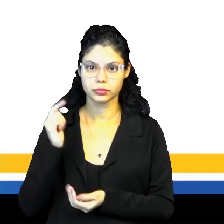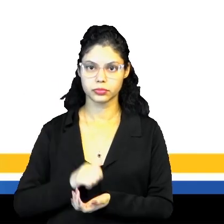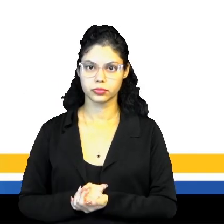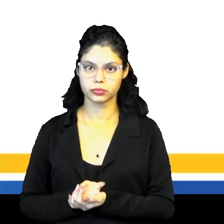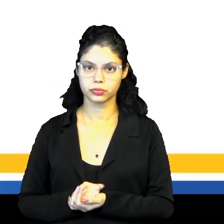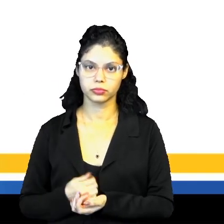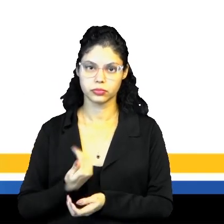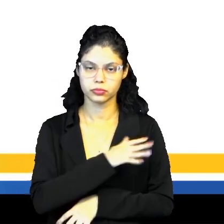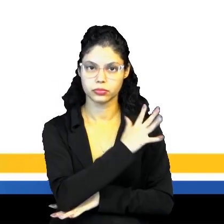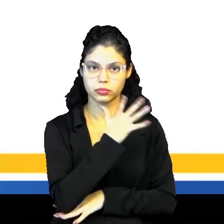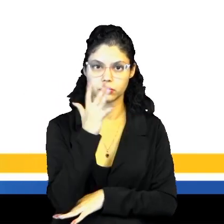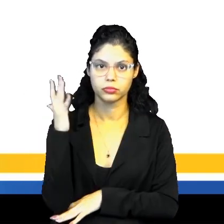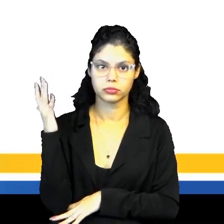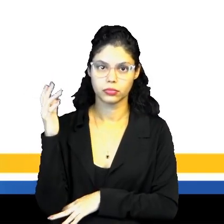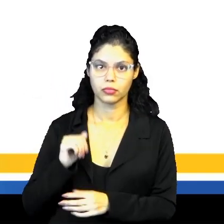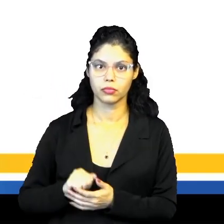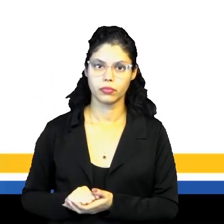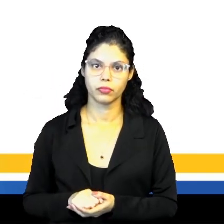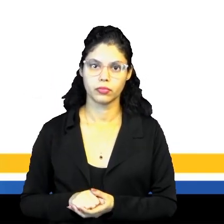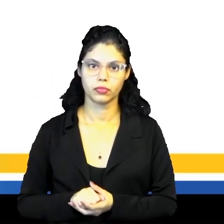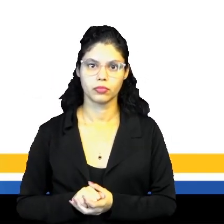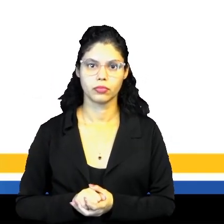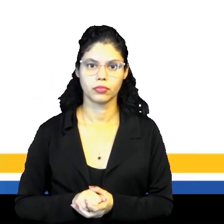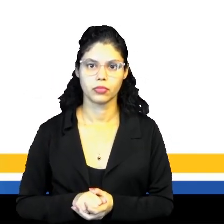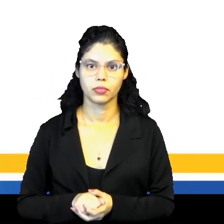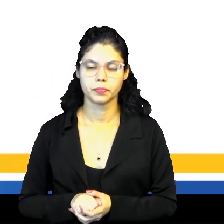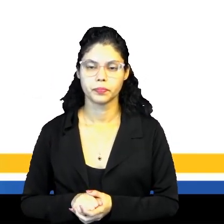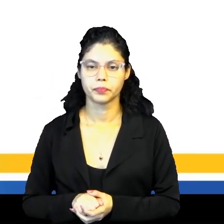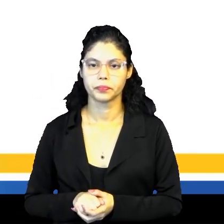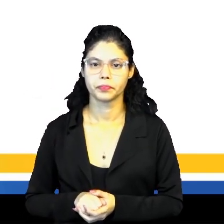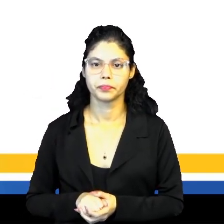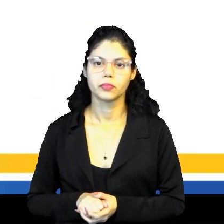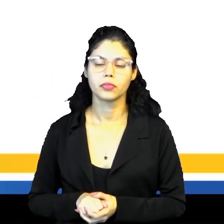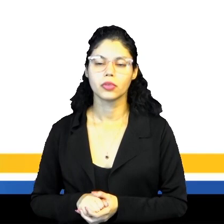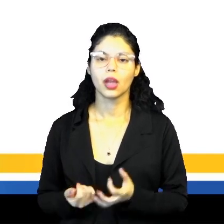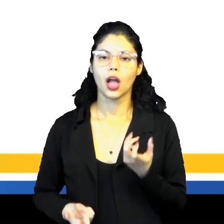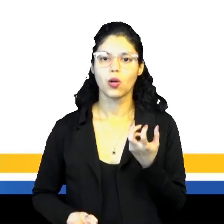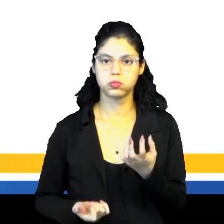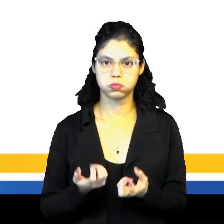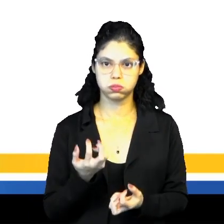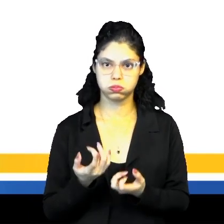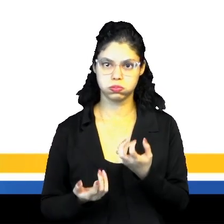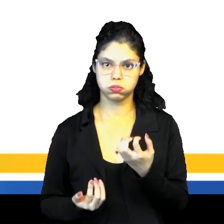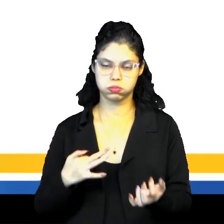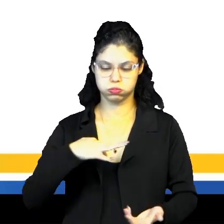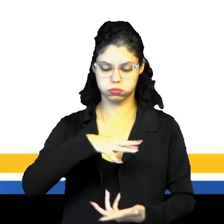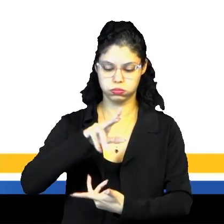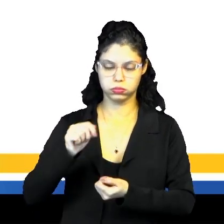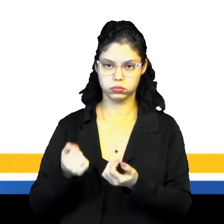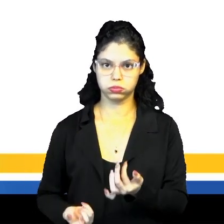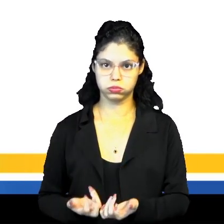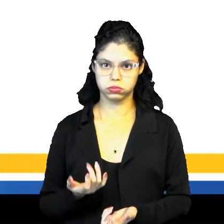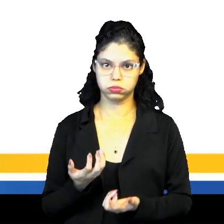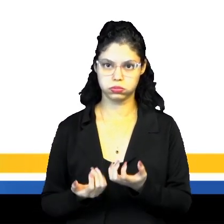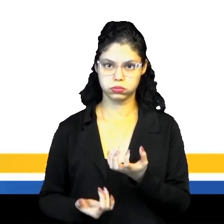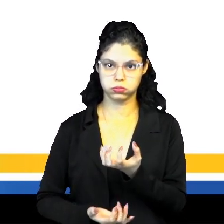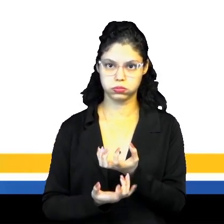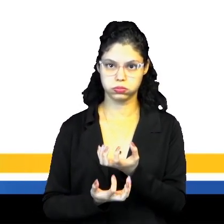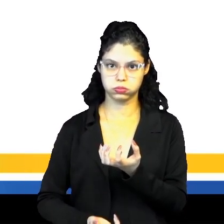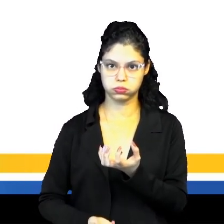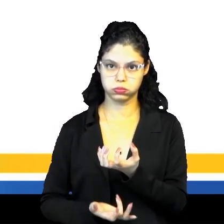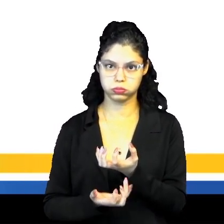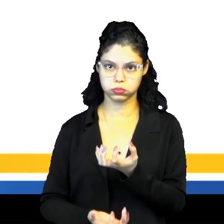meio ambiente, que é a questão o quê? Do calentamento global, que é o aquecimento global, né? Então